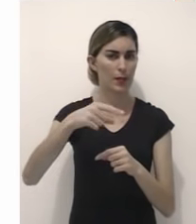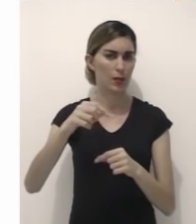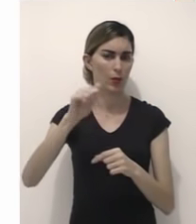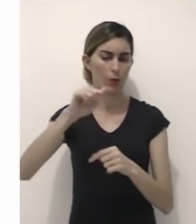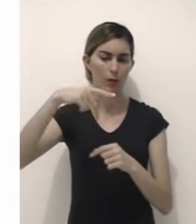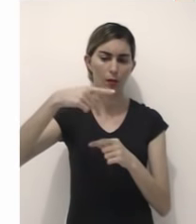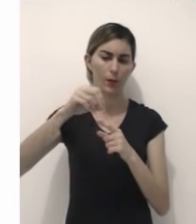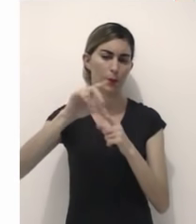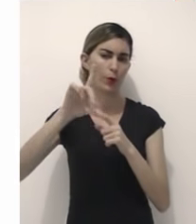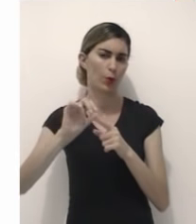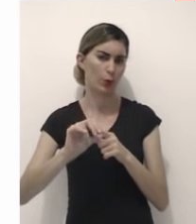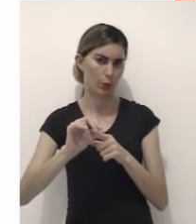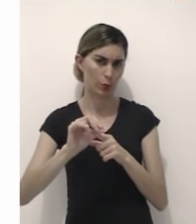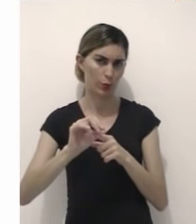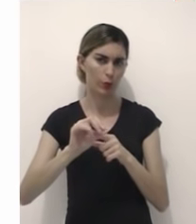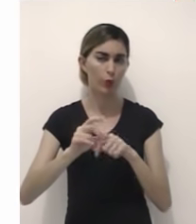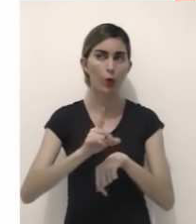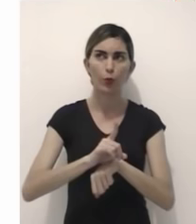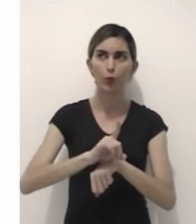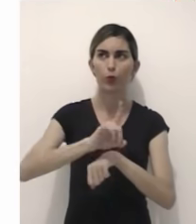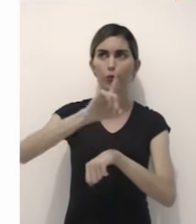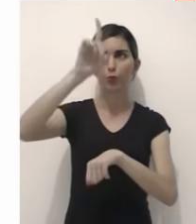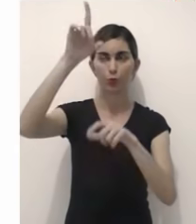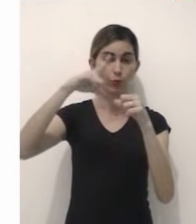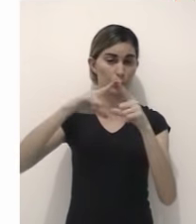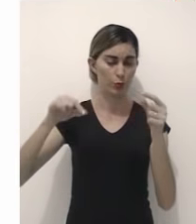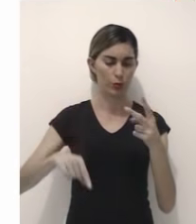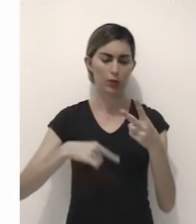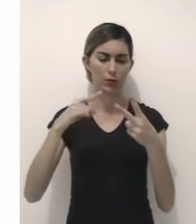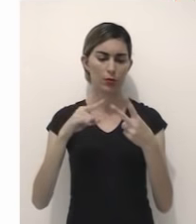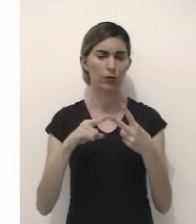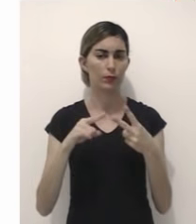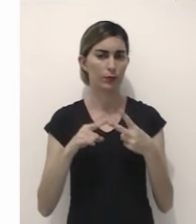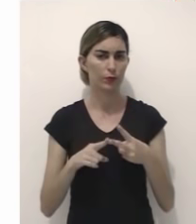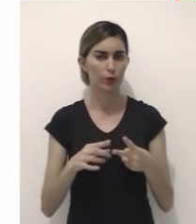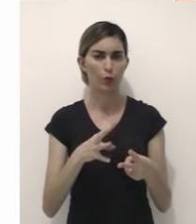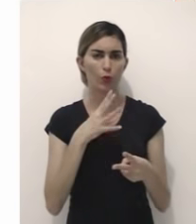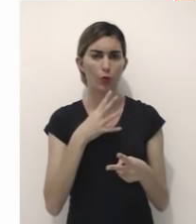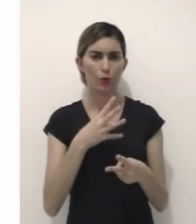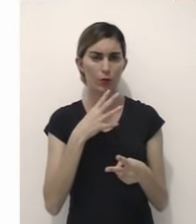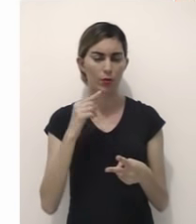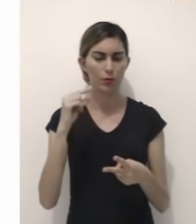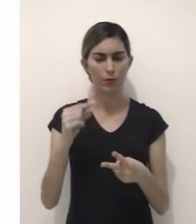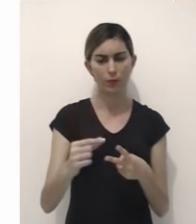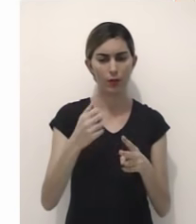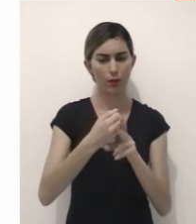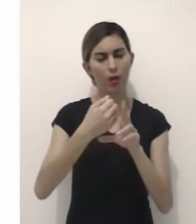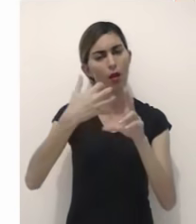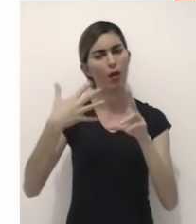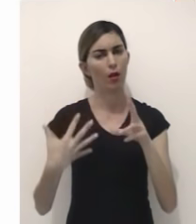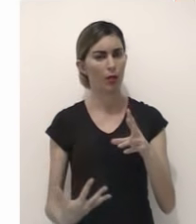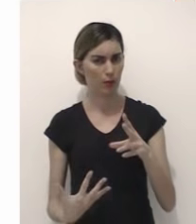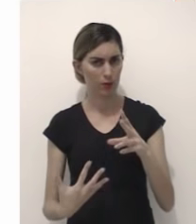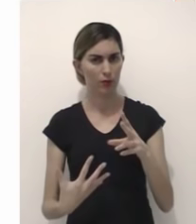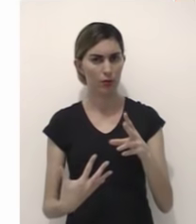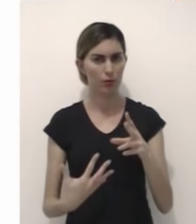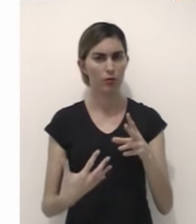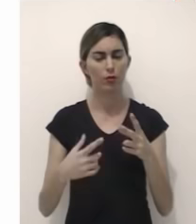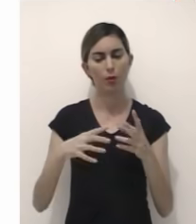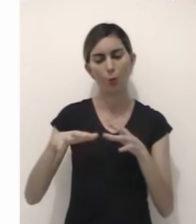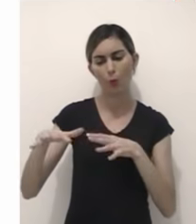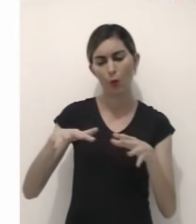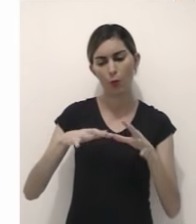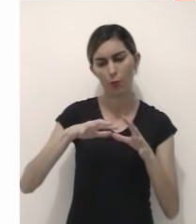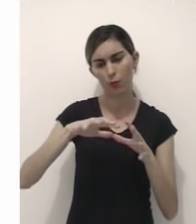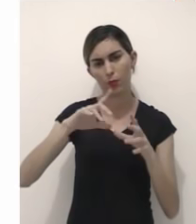missão Apolo, a conquista da Lua. No segundo ponto, vamos conhecer um pouco das características